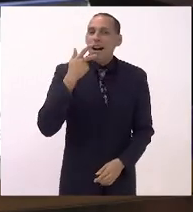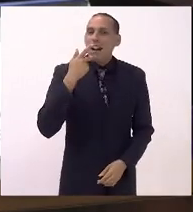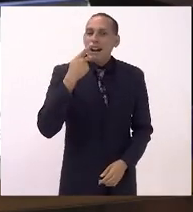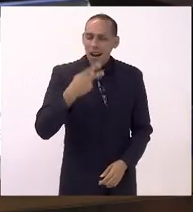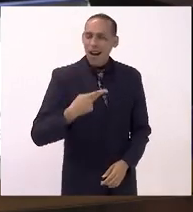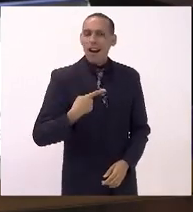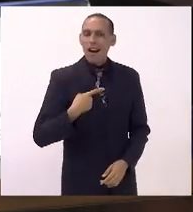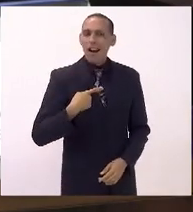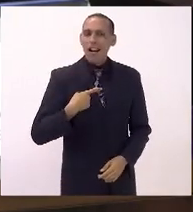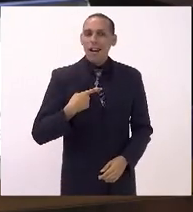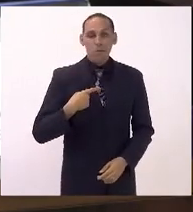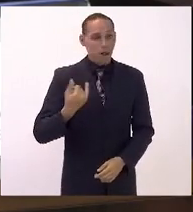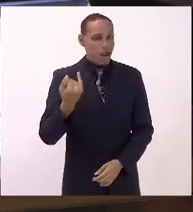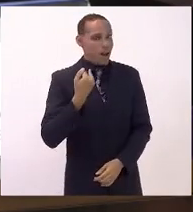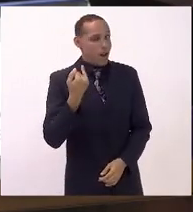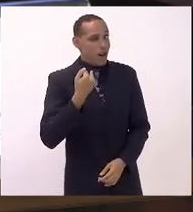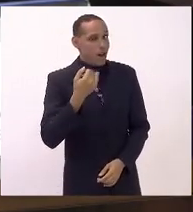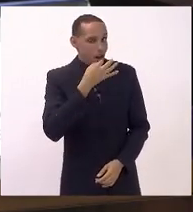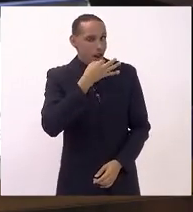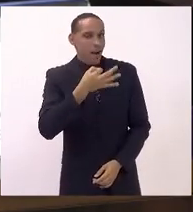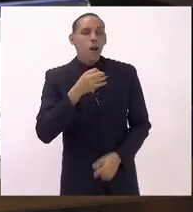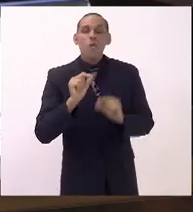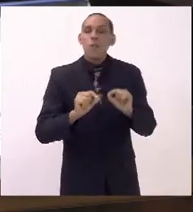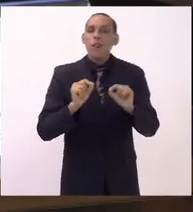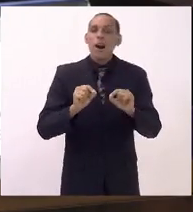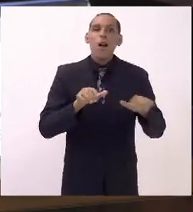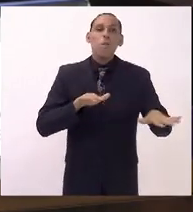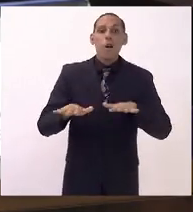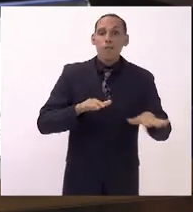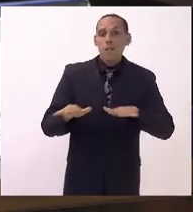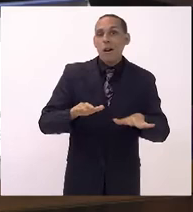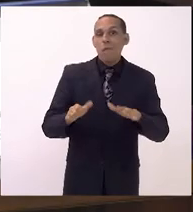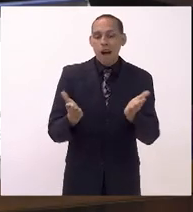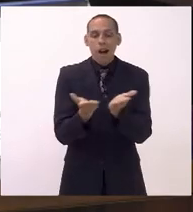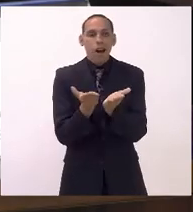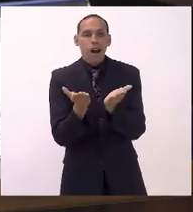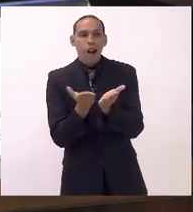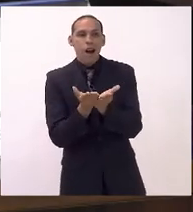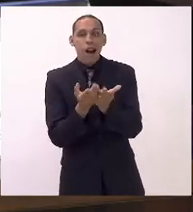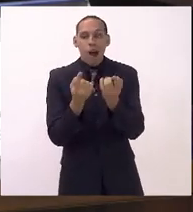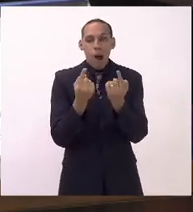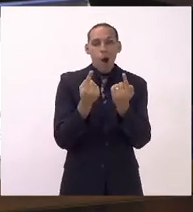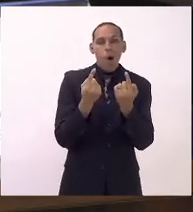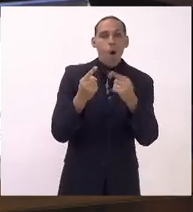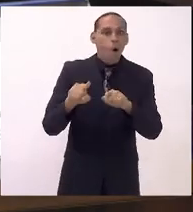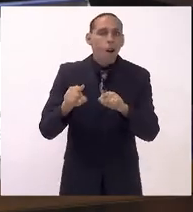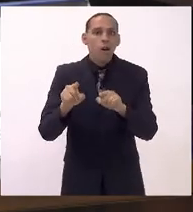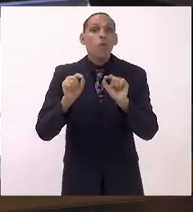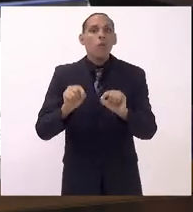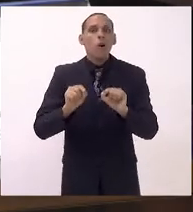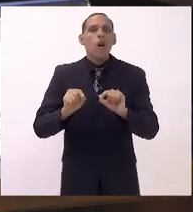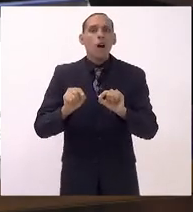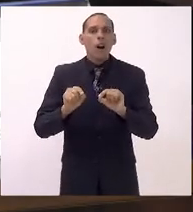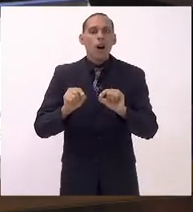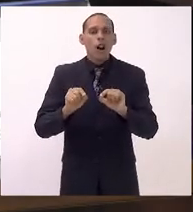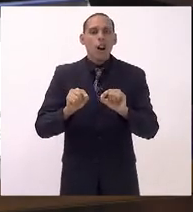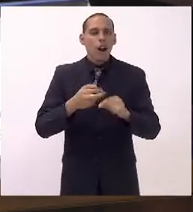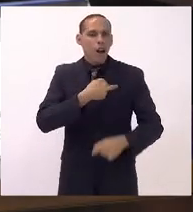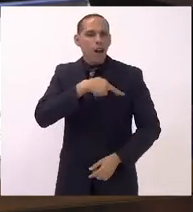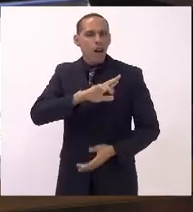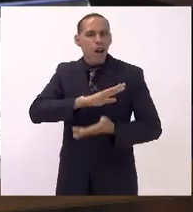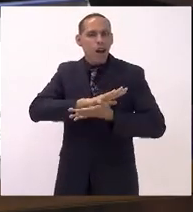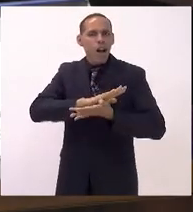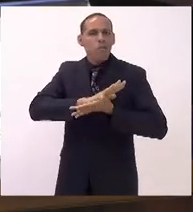muito, nesse sentido, temos dialogado muito sobre um movimento evangélico que é contra essa onda, essa grande onda de intolerância que a gente vive nos nossos